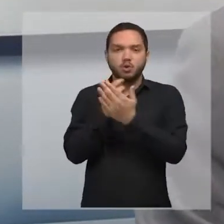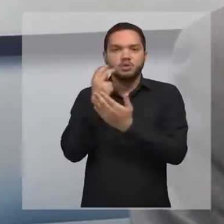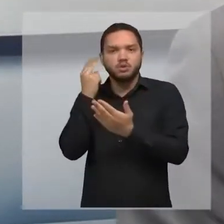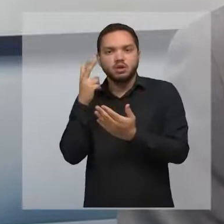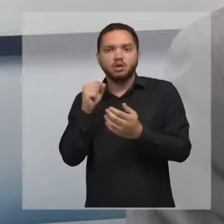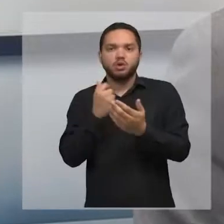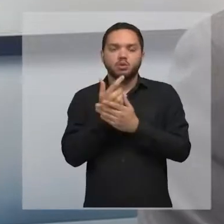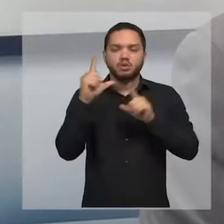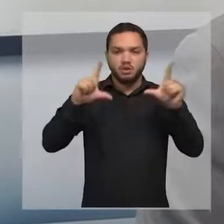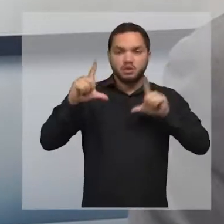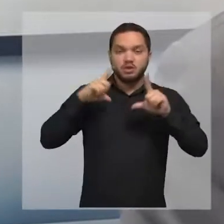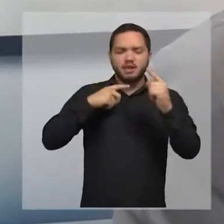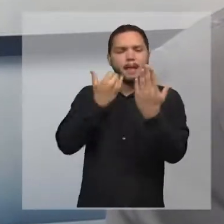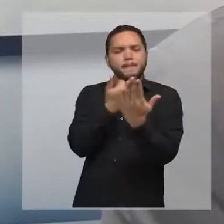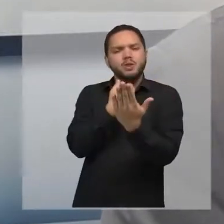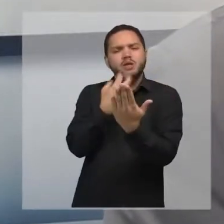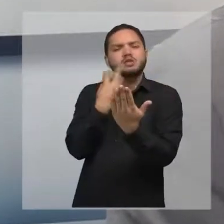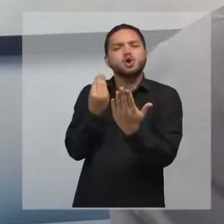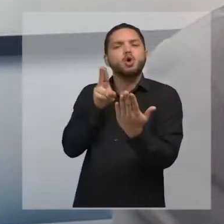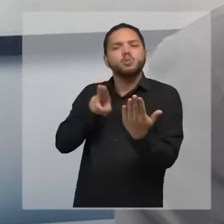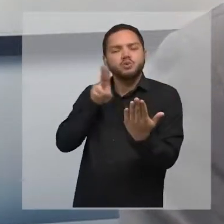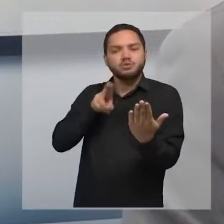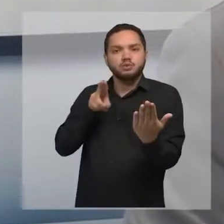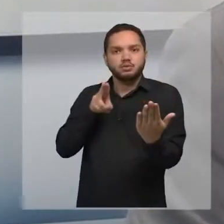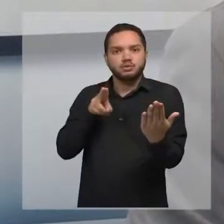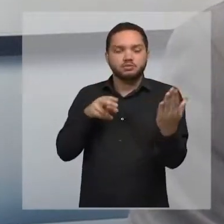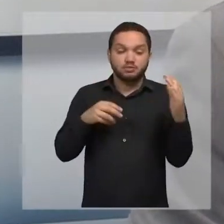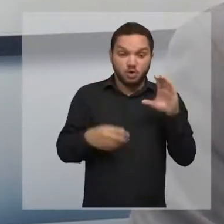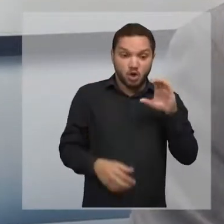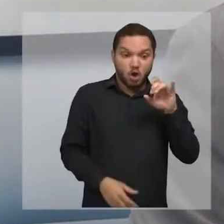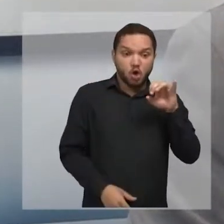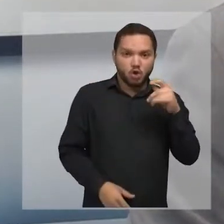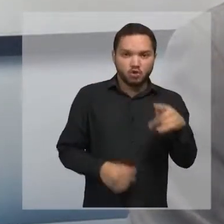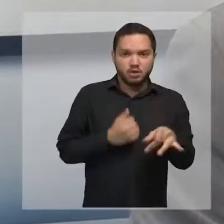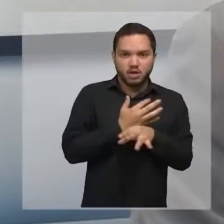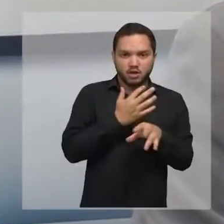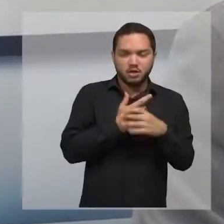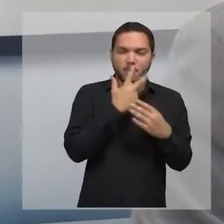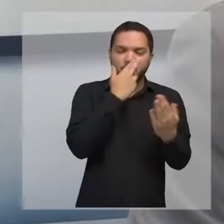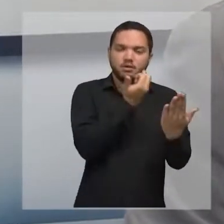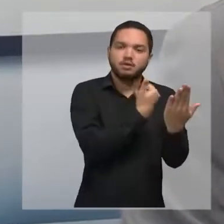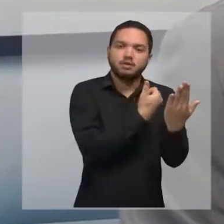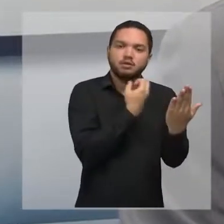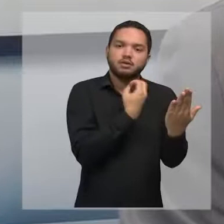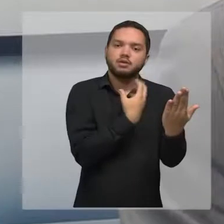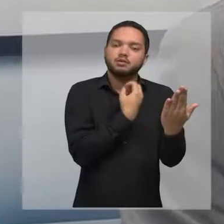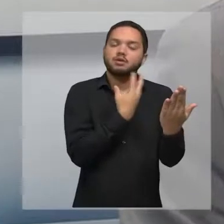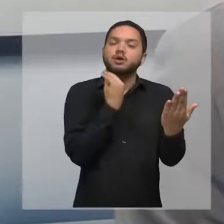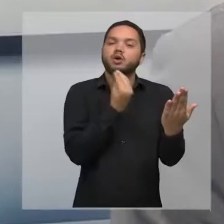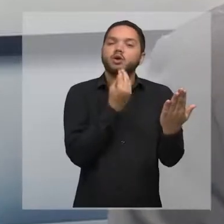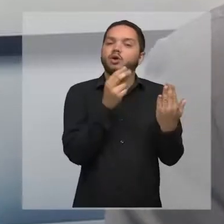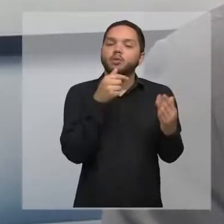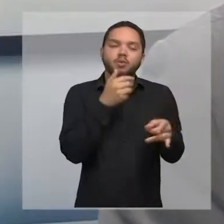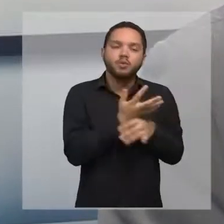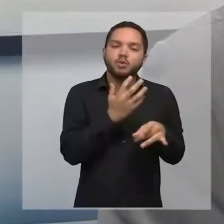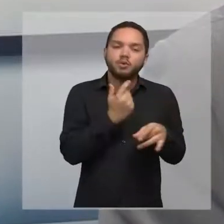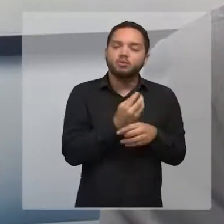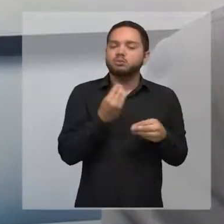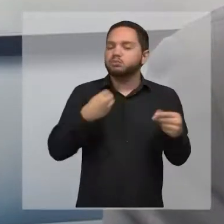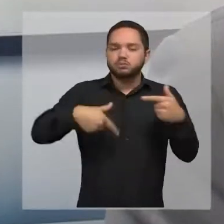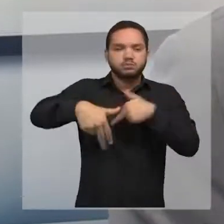celular, você tem um manual do usuário, né? O Código da Cidade é para termos como manual do usuário da nossa